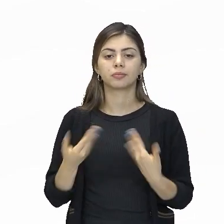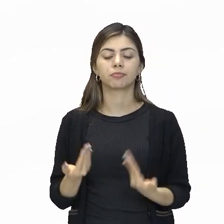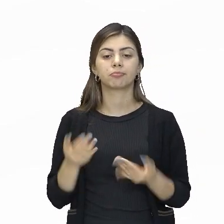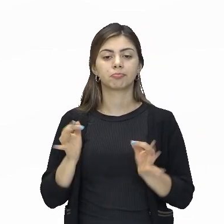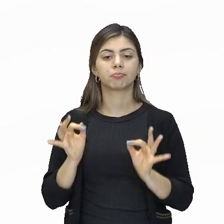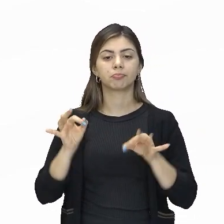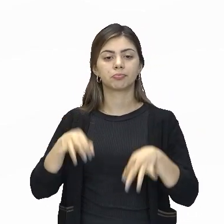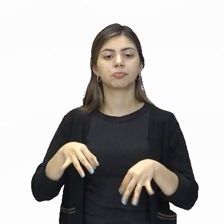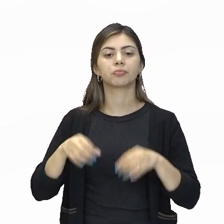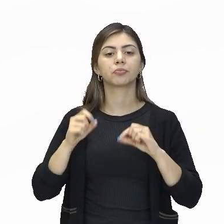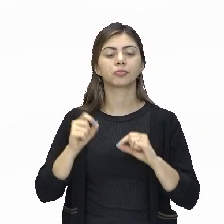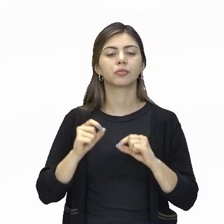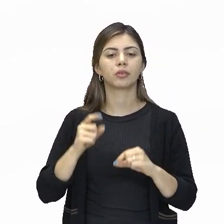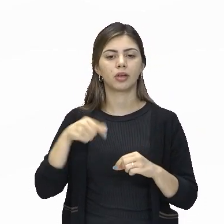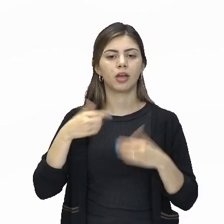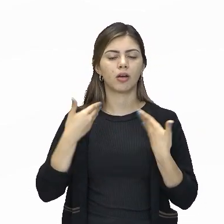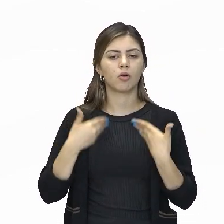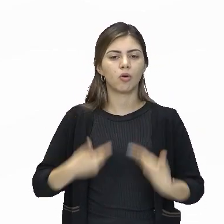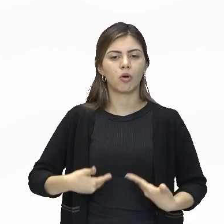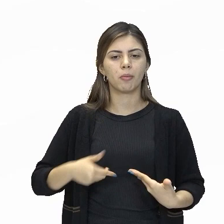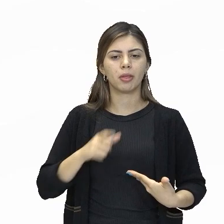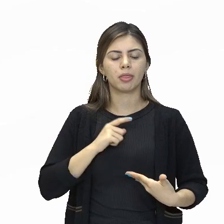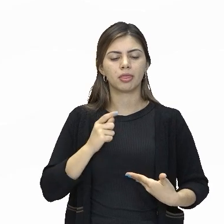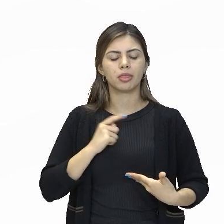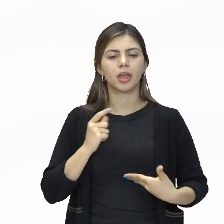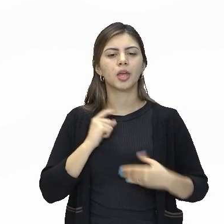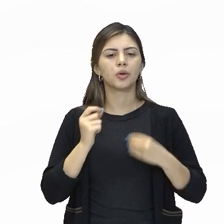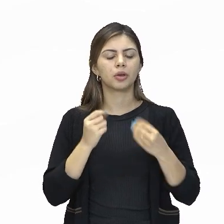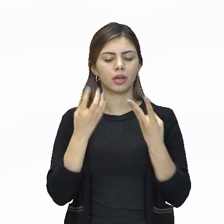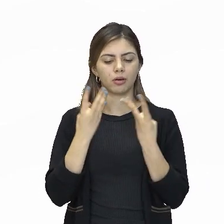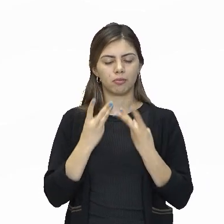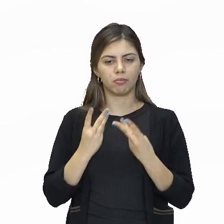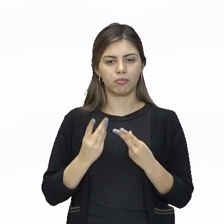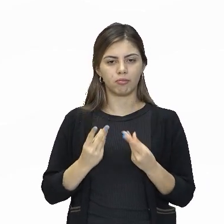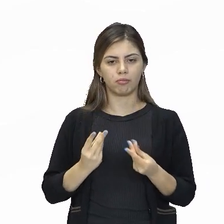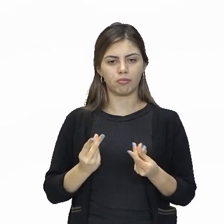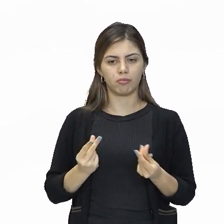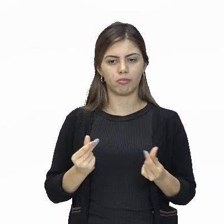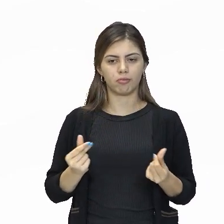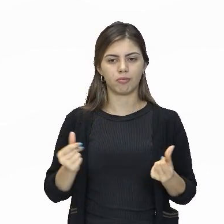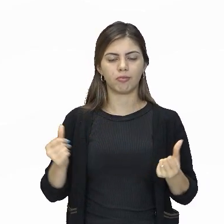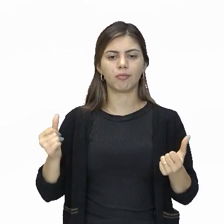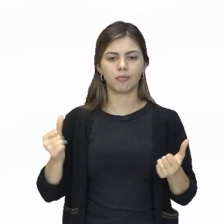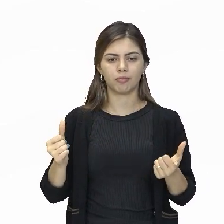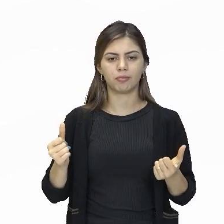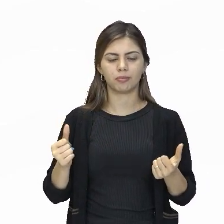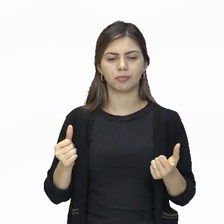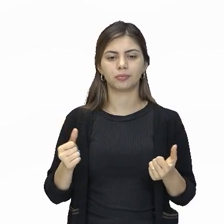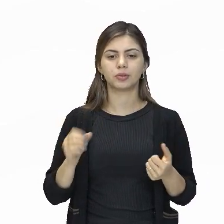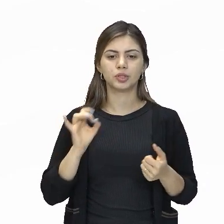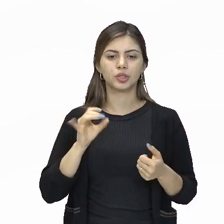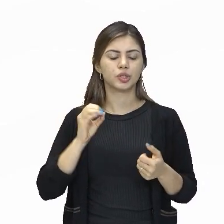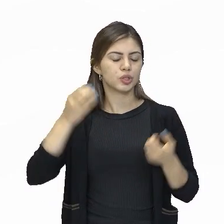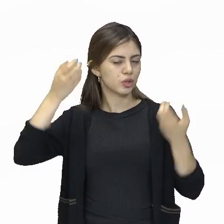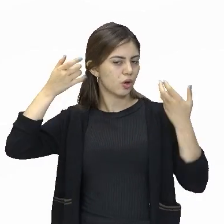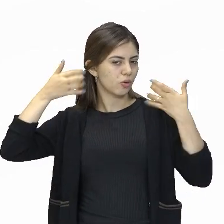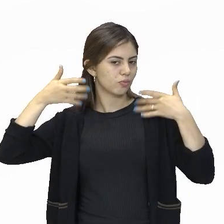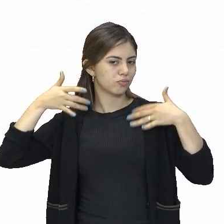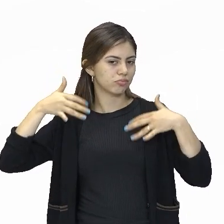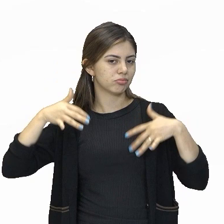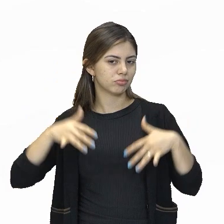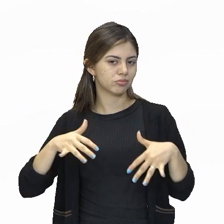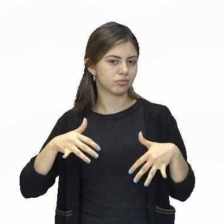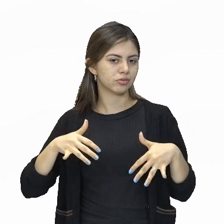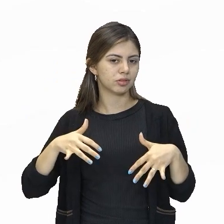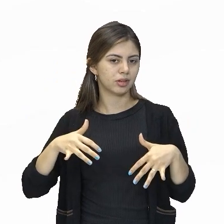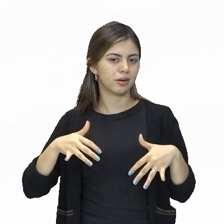seu corpo passará pelo processo natural de decomposição, certo? Sobrando-lhe apenas aquilo que não é